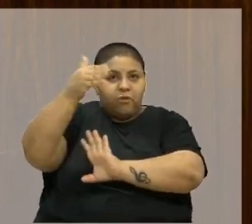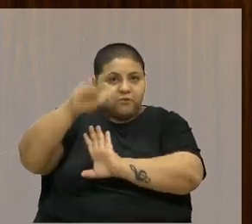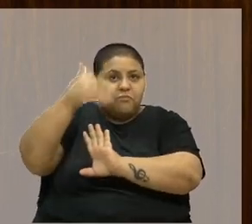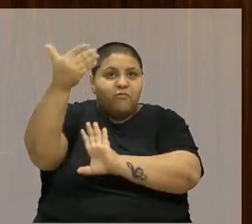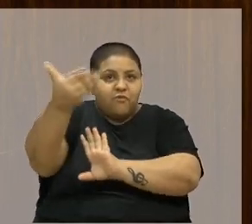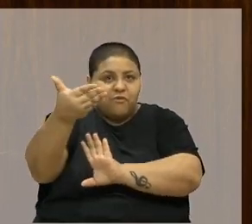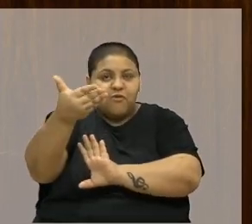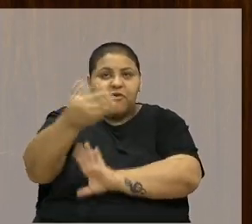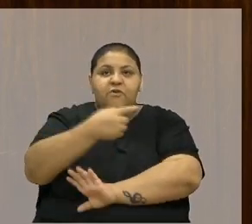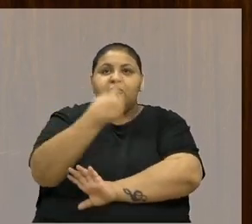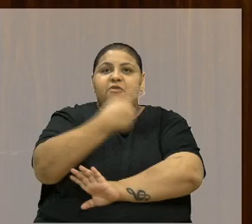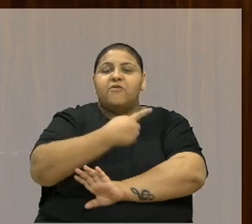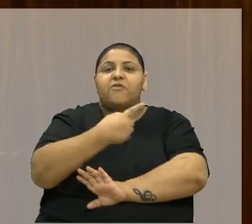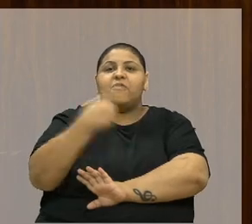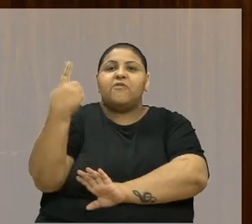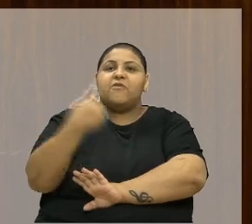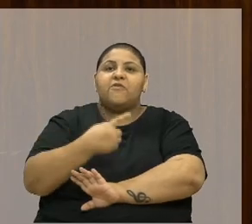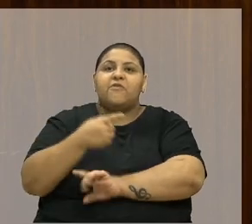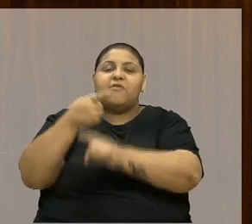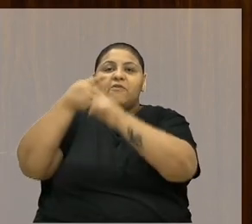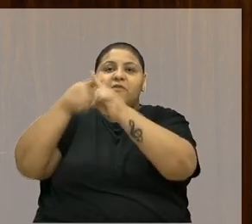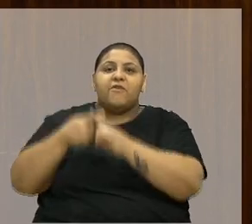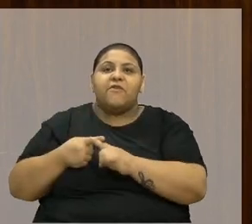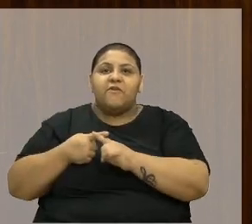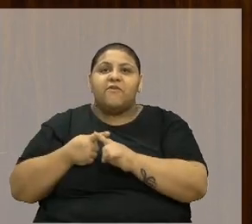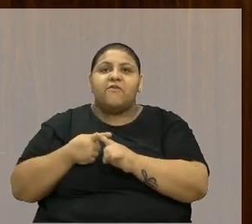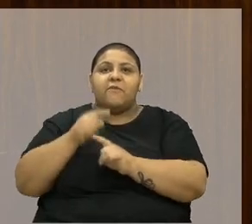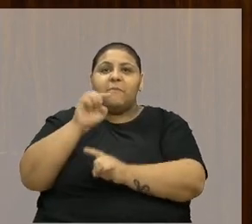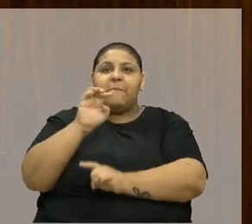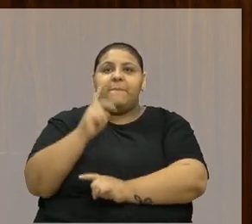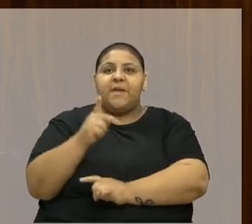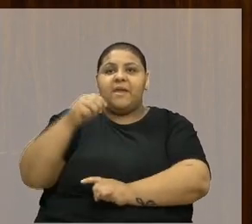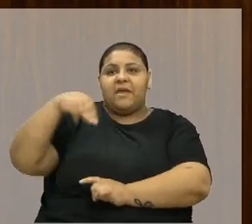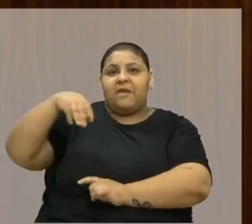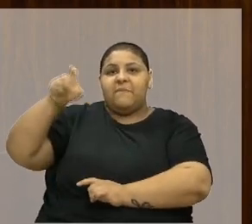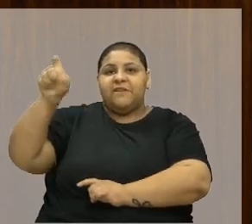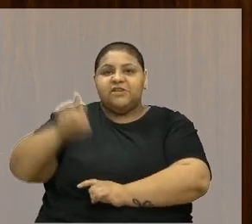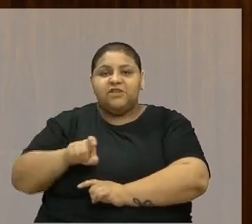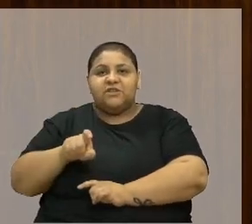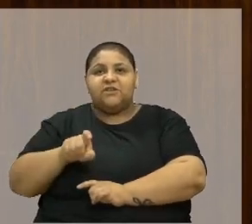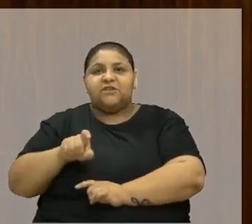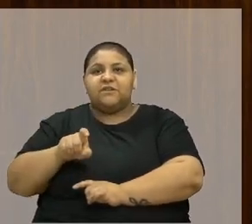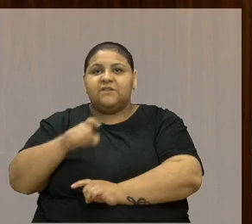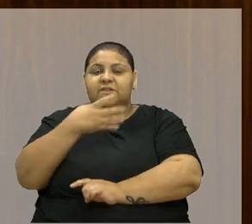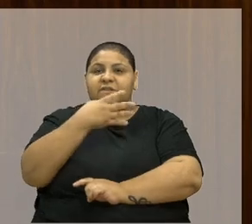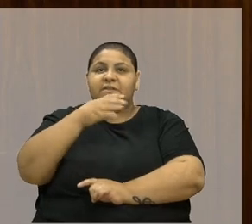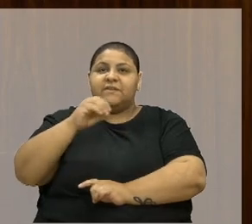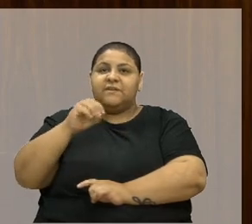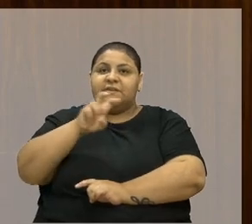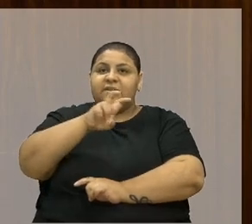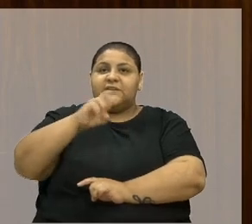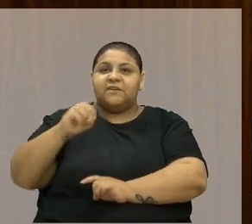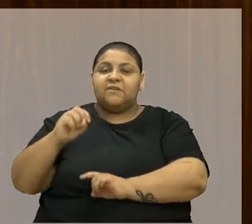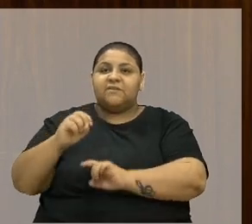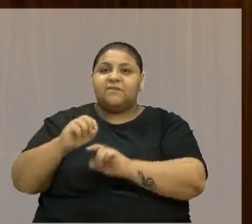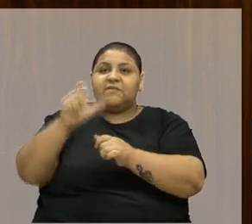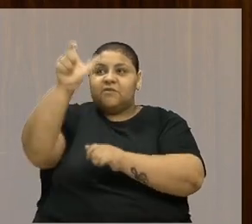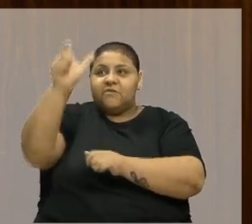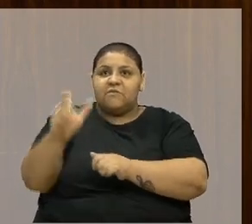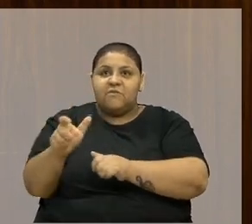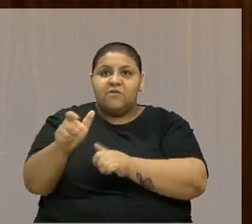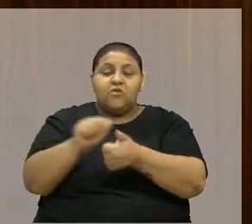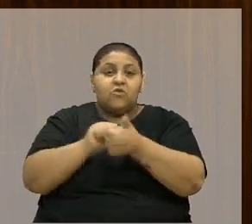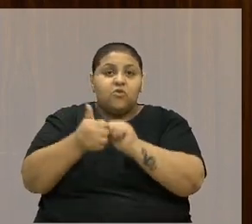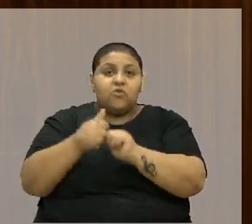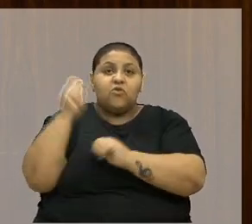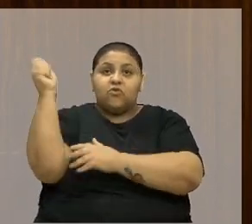o 11º campeonato de BMX que vai trazer de 40 a 50 atletas do Rio